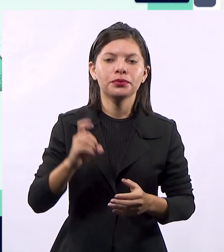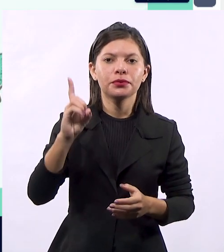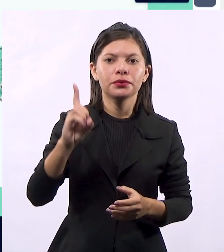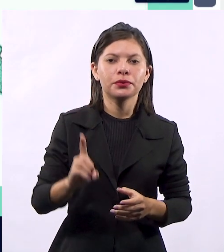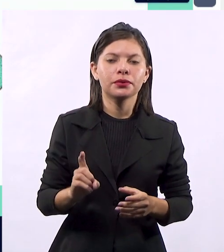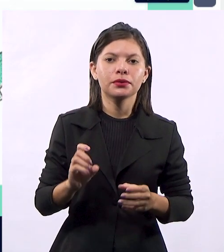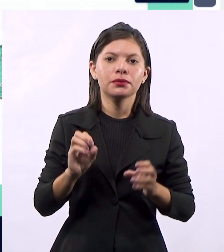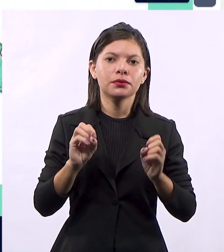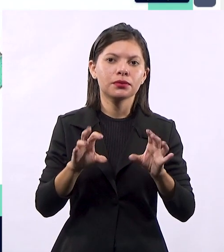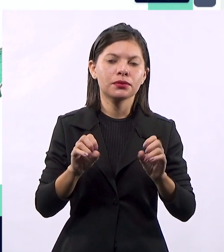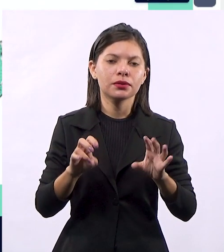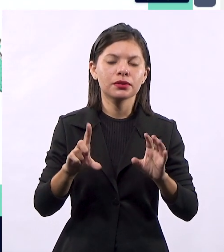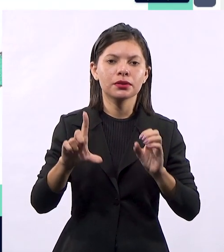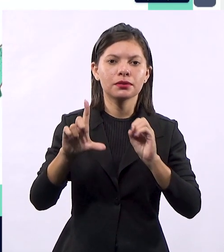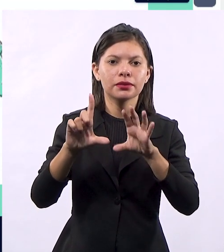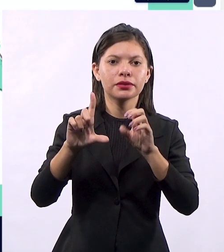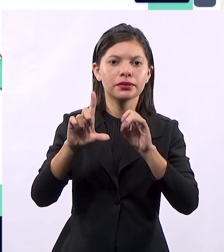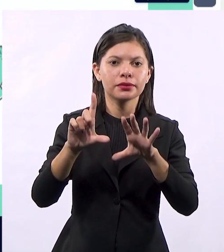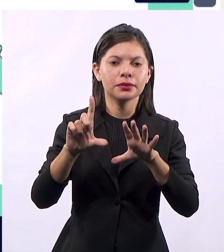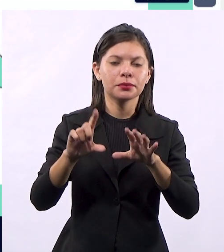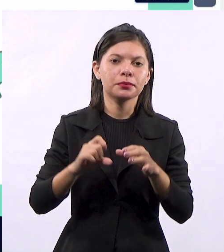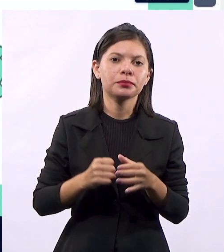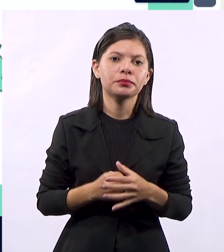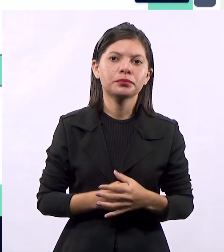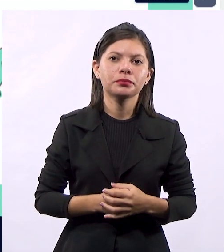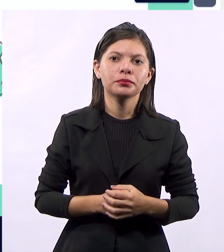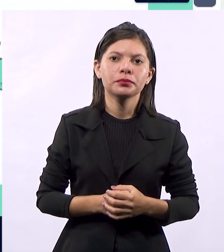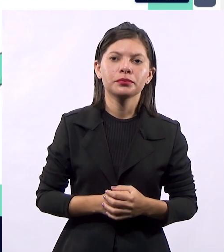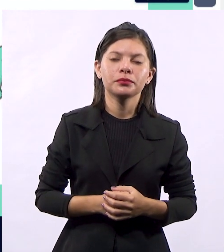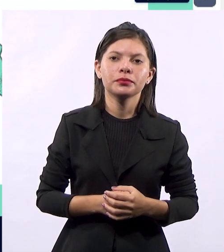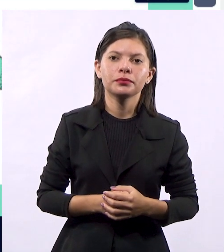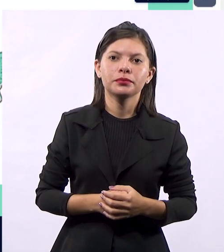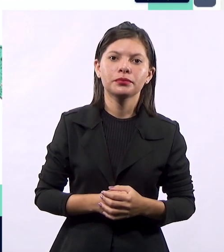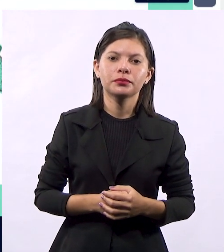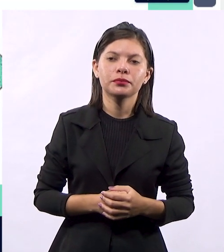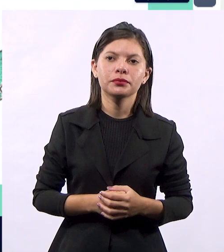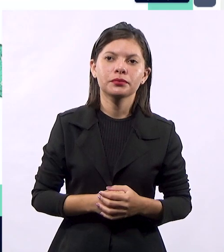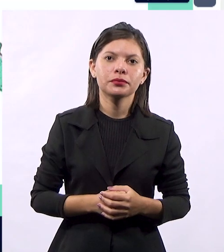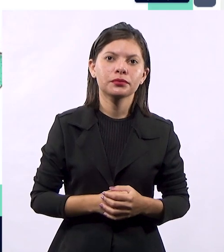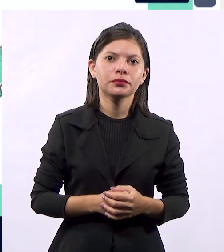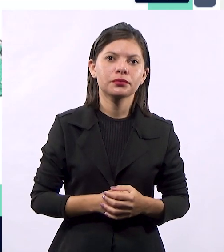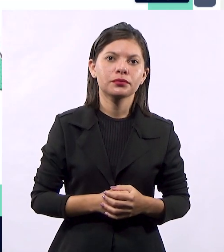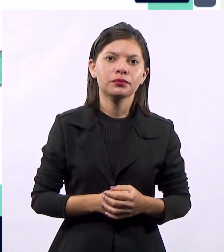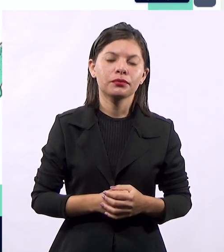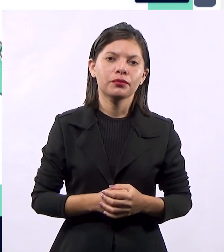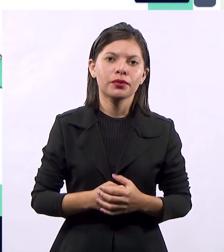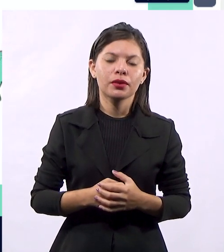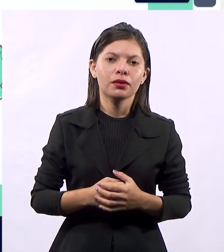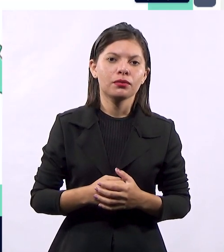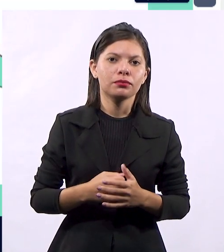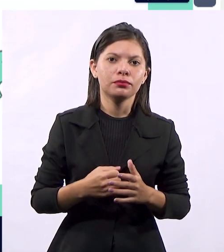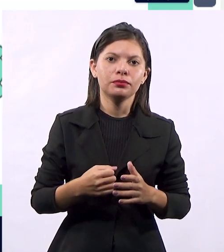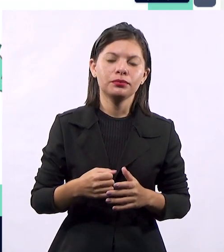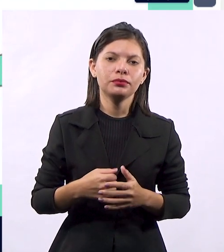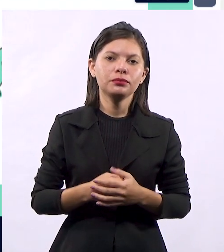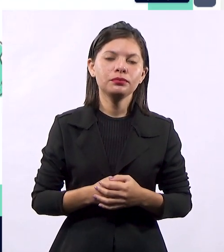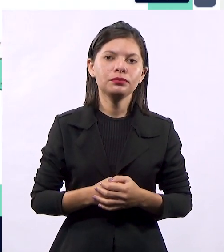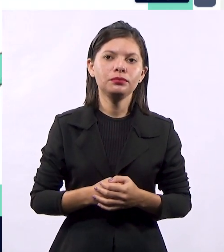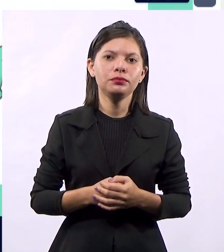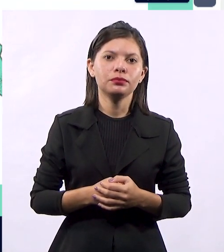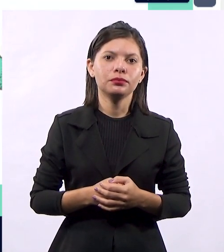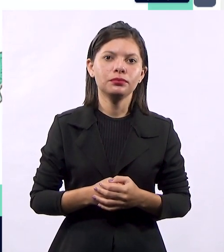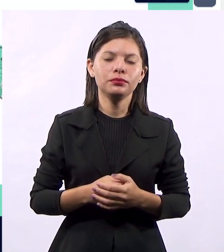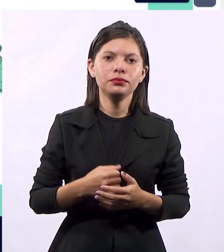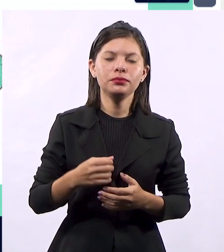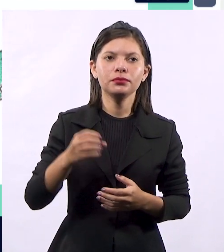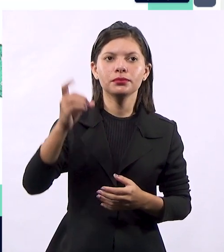já tivemos aí a proposta didática, os conceitos e vamos trabalhar os princípios e a relação desses